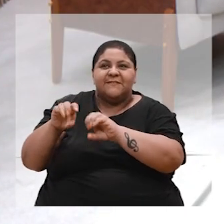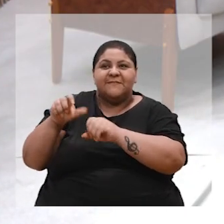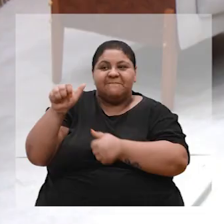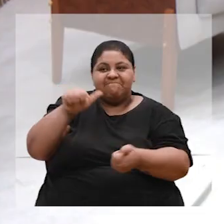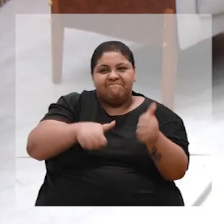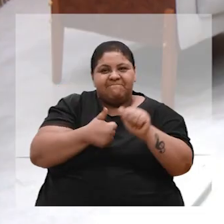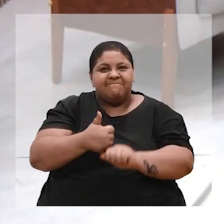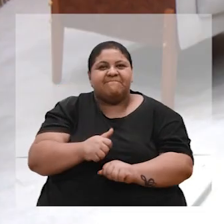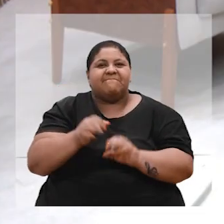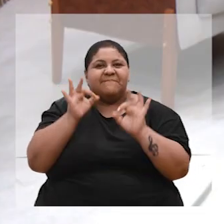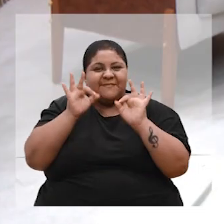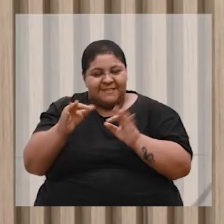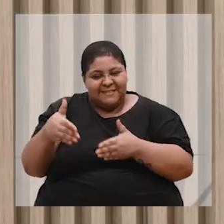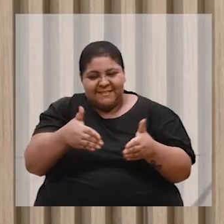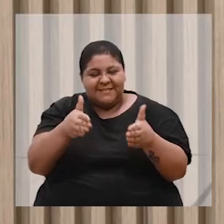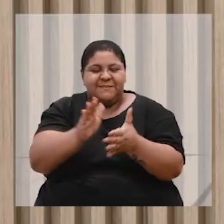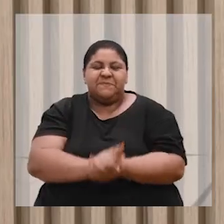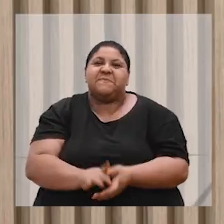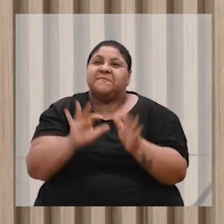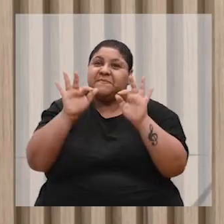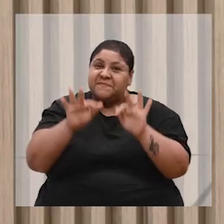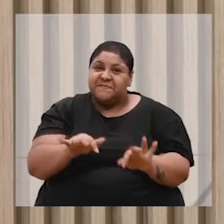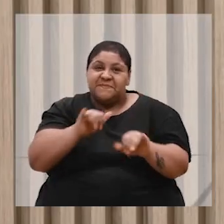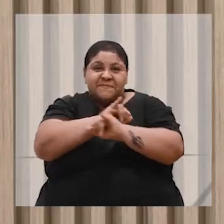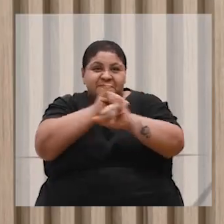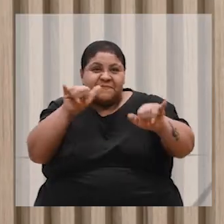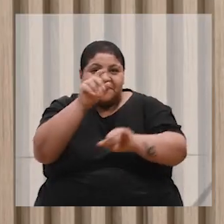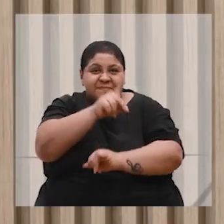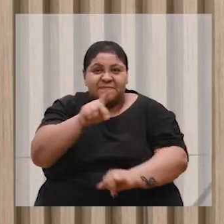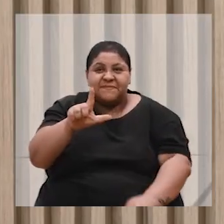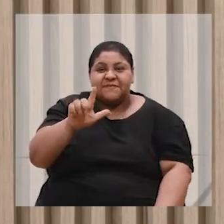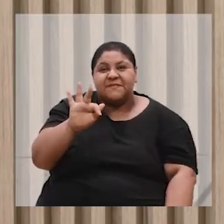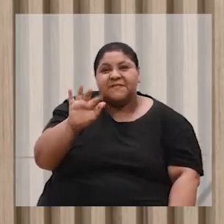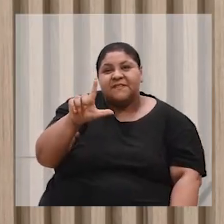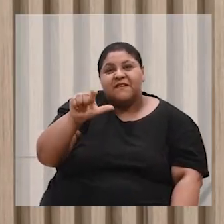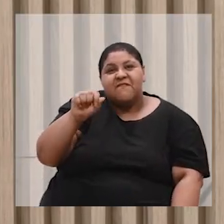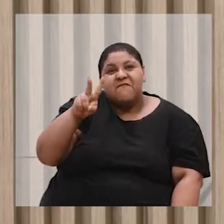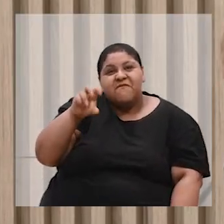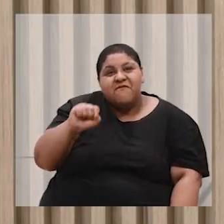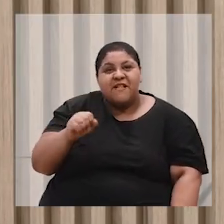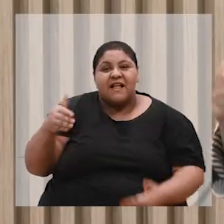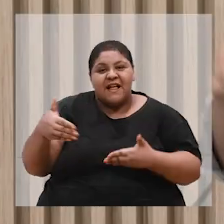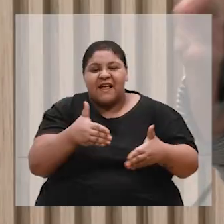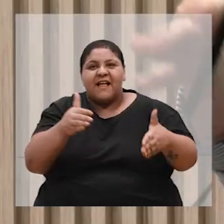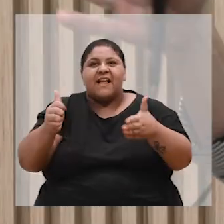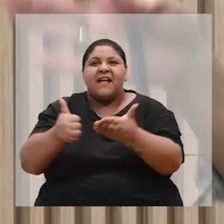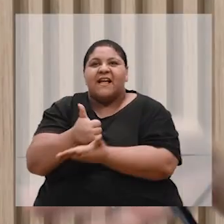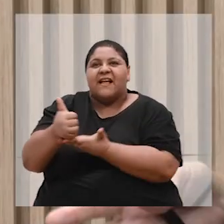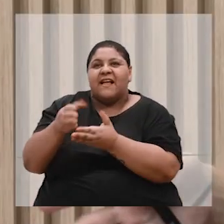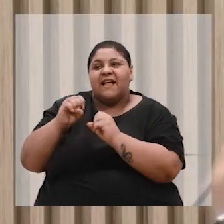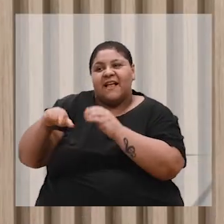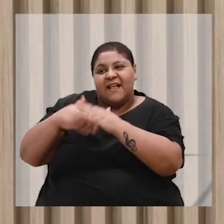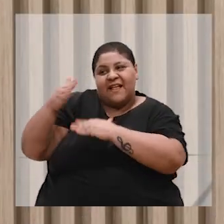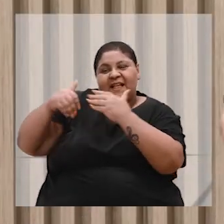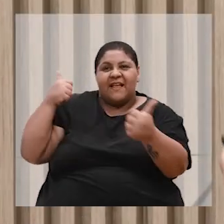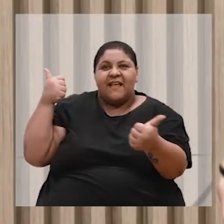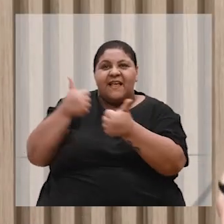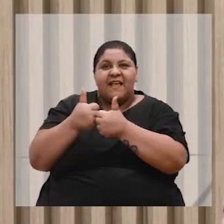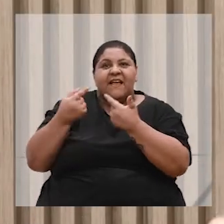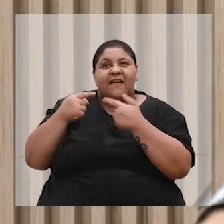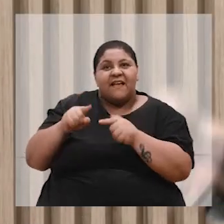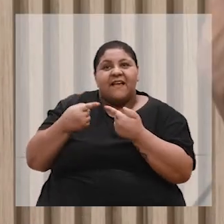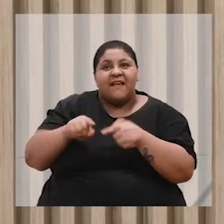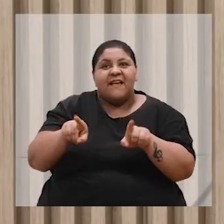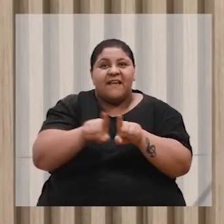caminho. Finalizando então, já com esse recado da professora Flávia, que esse caminho, educação básica se constrói juntos. Então, tanto